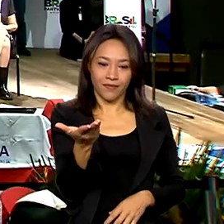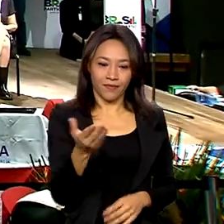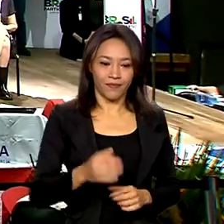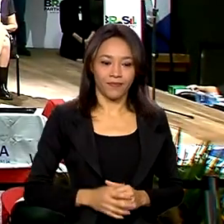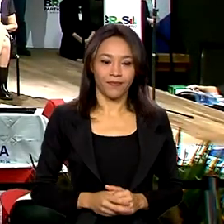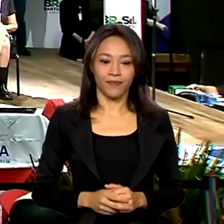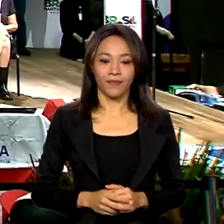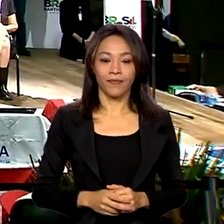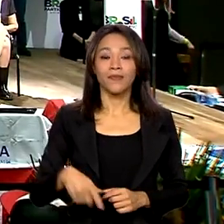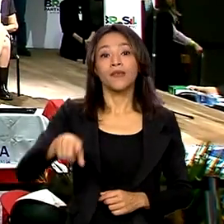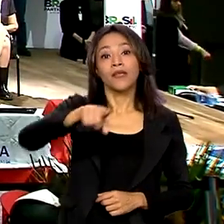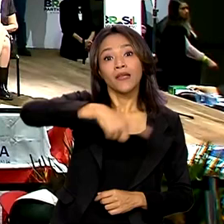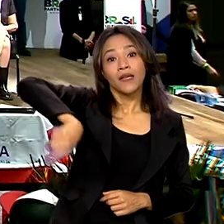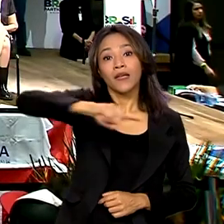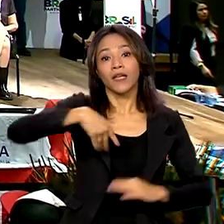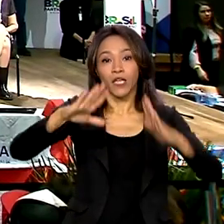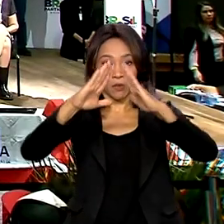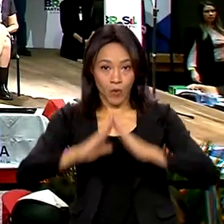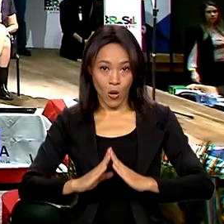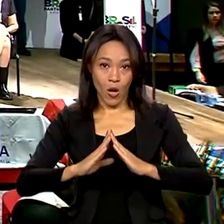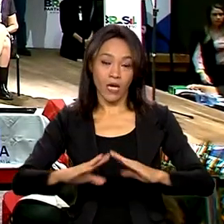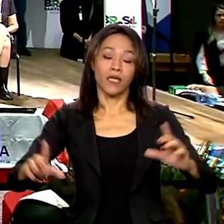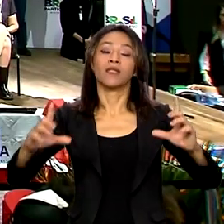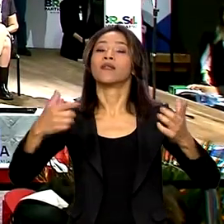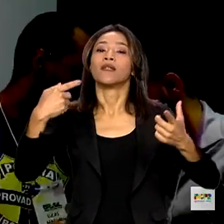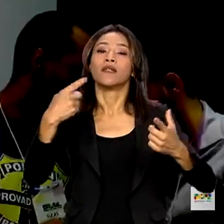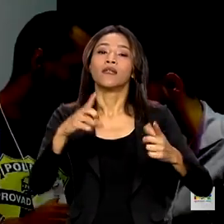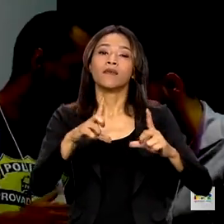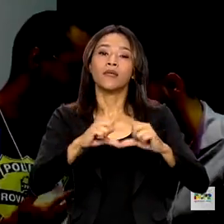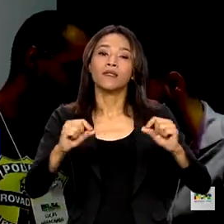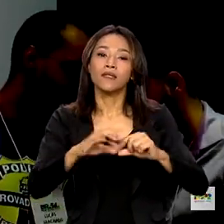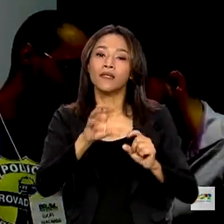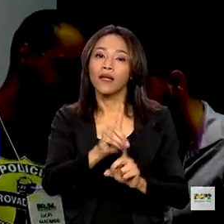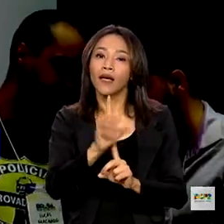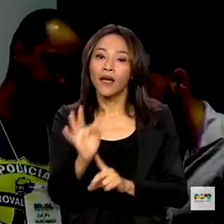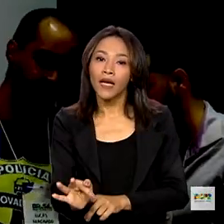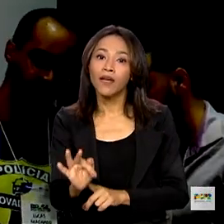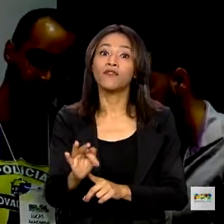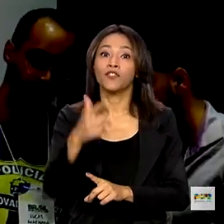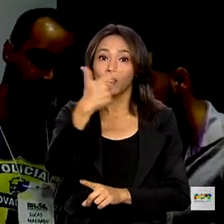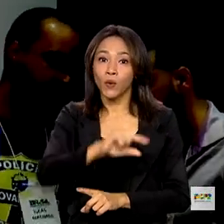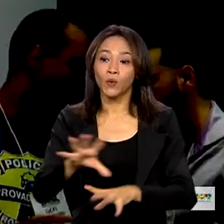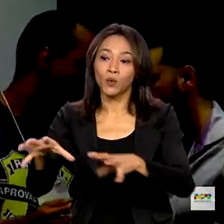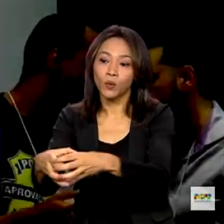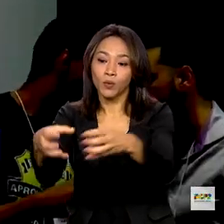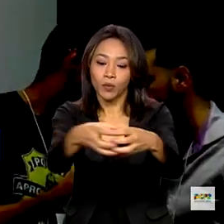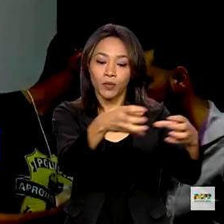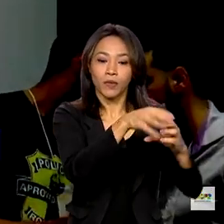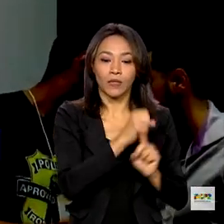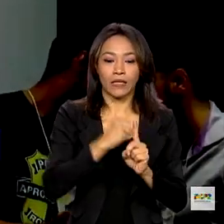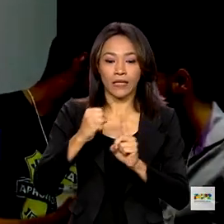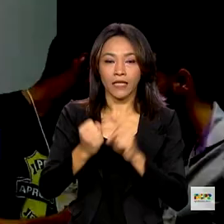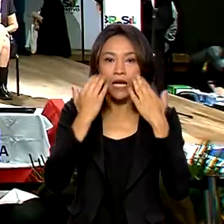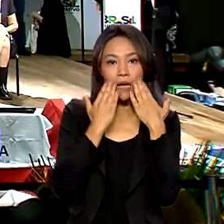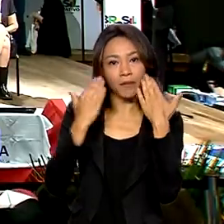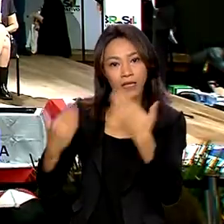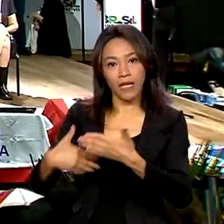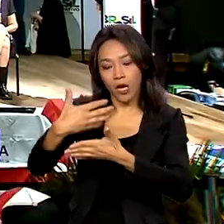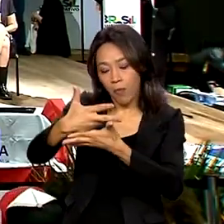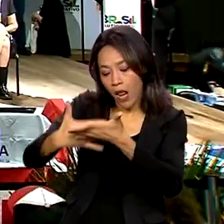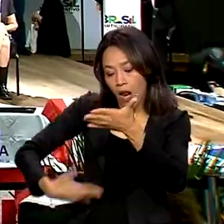moradores do Distrito Federal e entidades da sociedade civil apresentaram sugestões aos representantes do governo federal